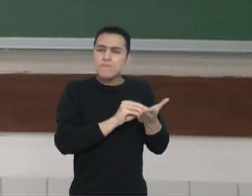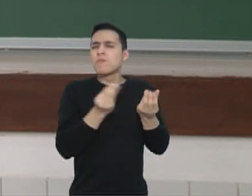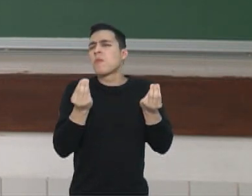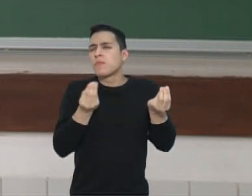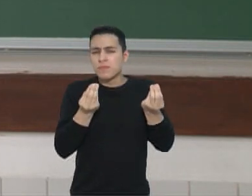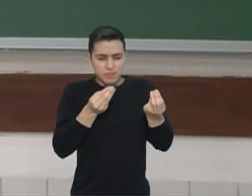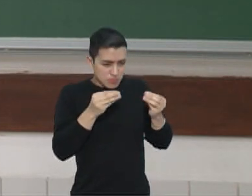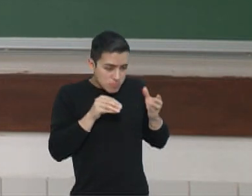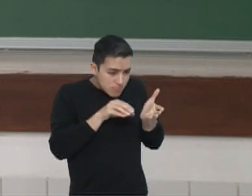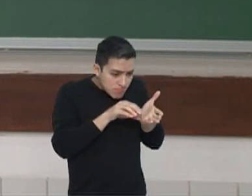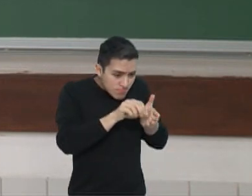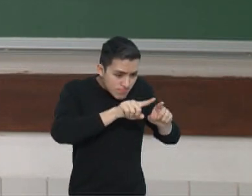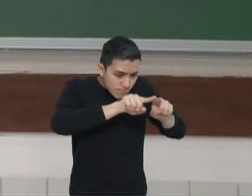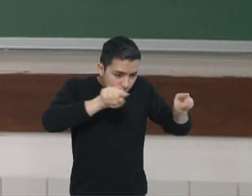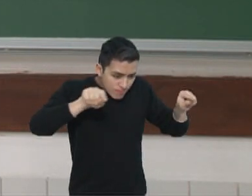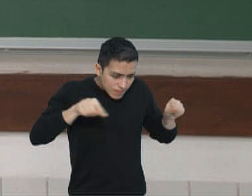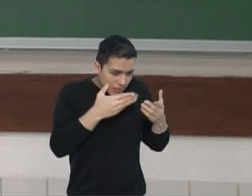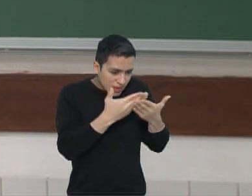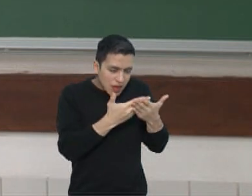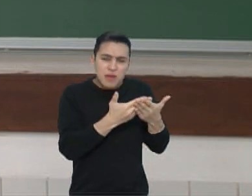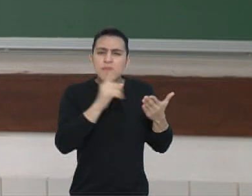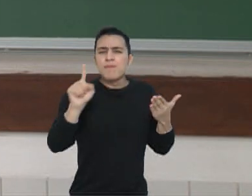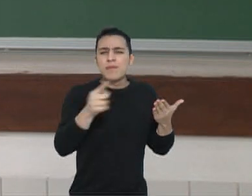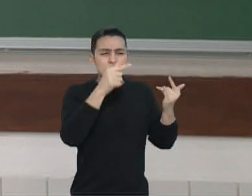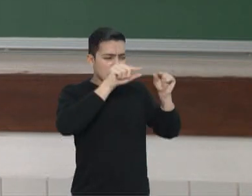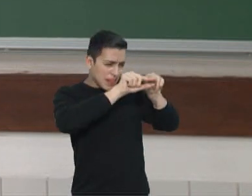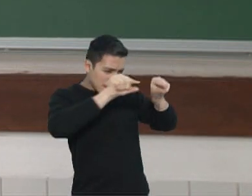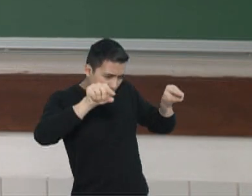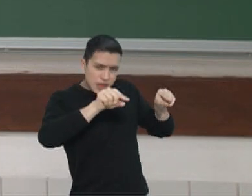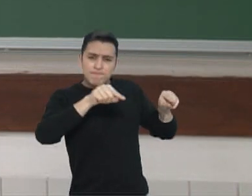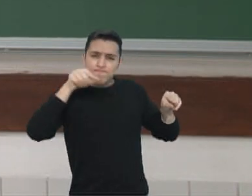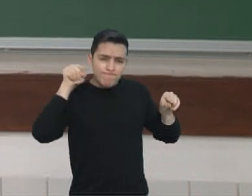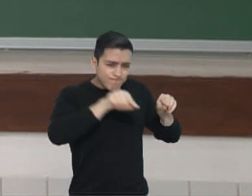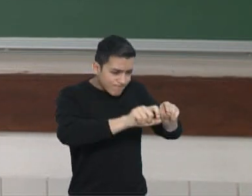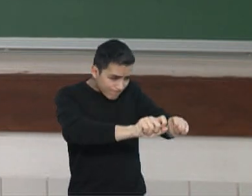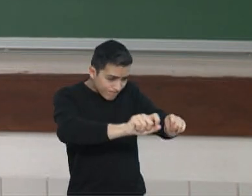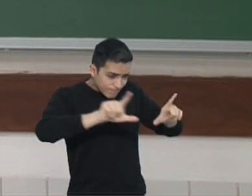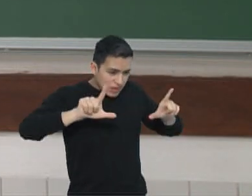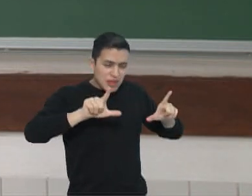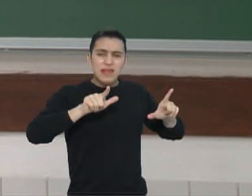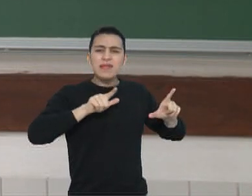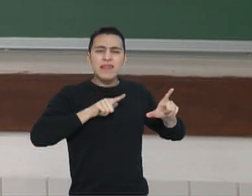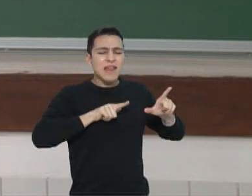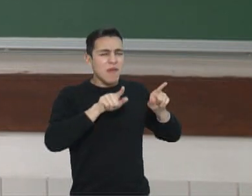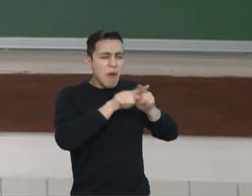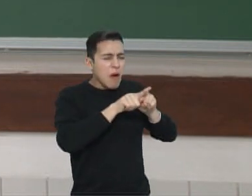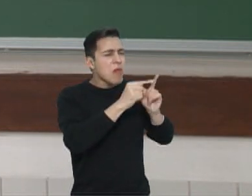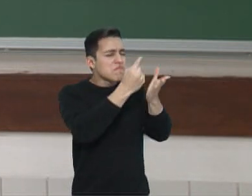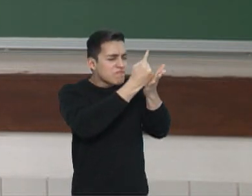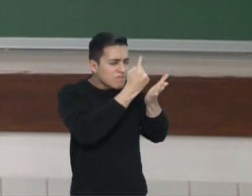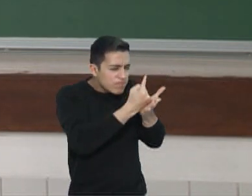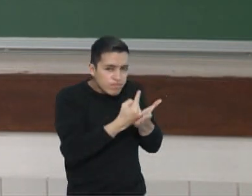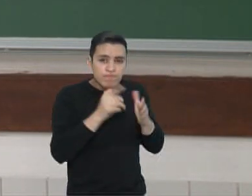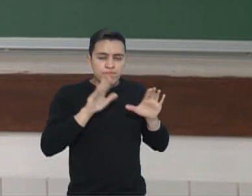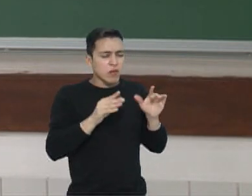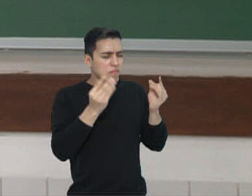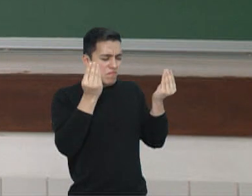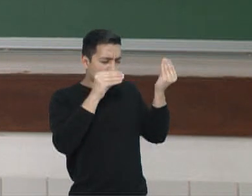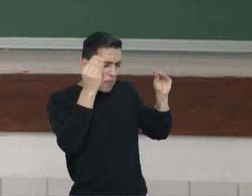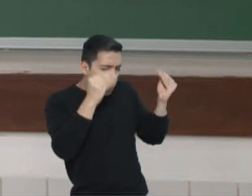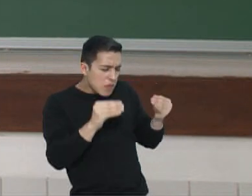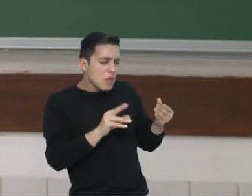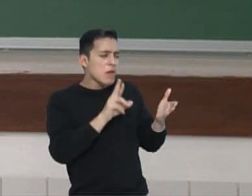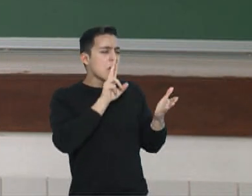nas instruções da atividade, no primeiro link você vai clicar, abrirá um formulário, você vai preencher as questões do